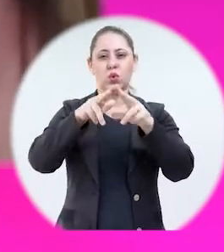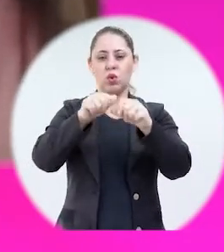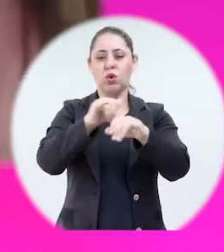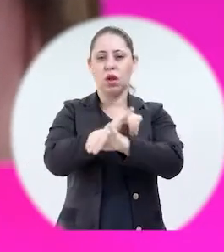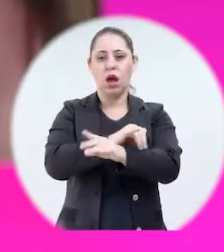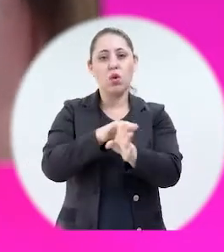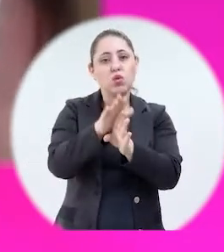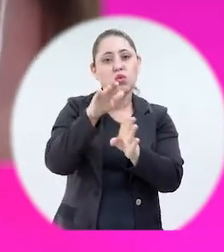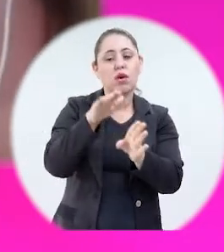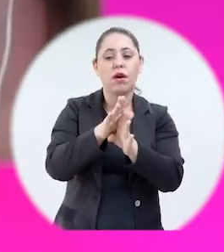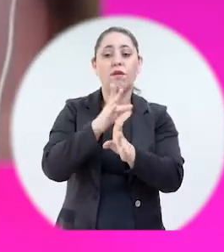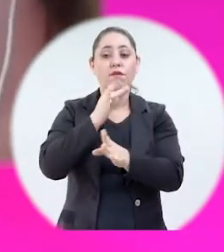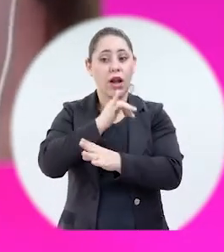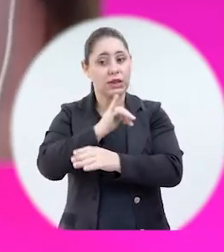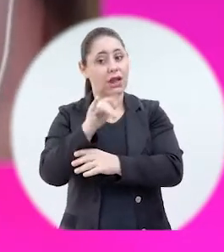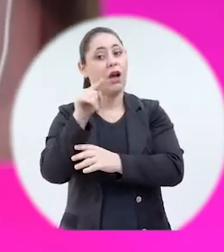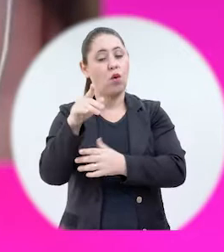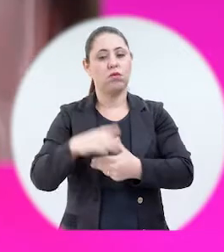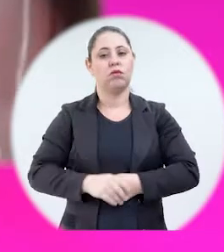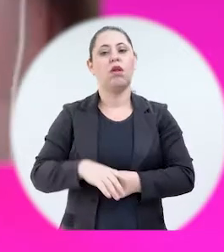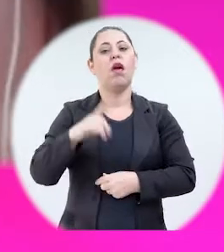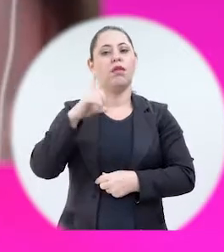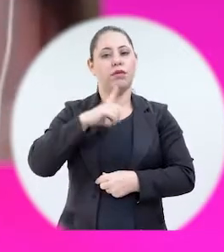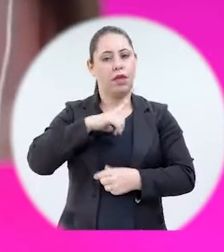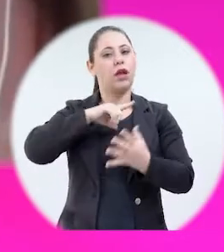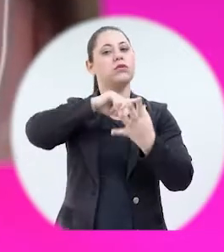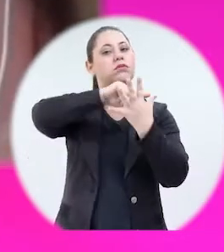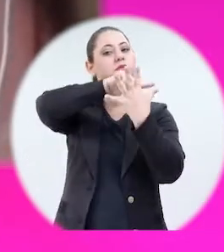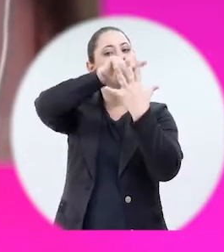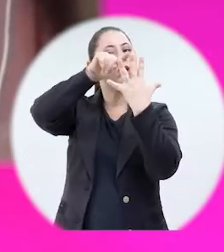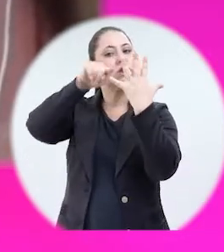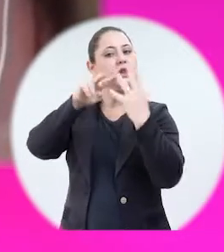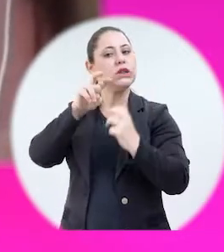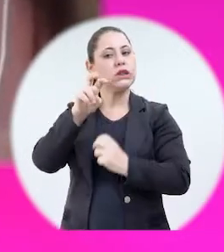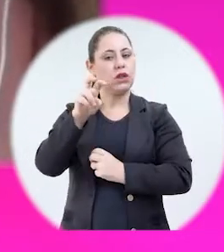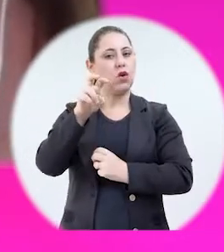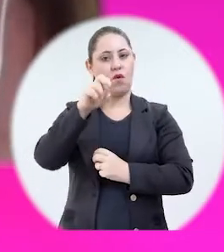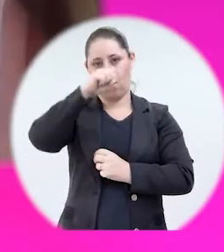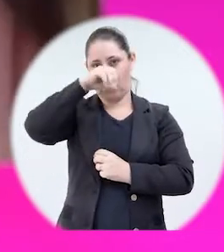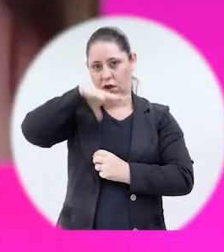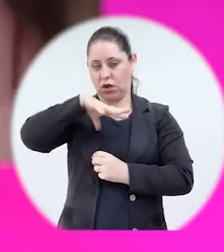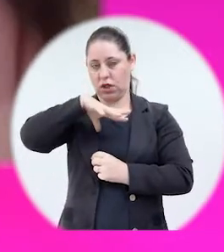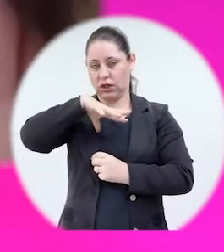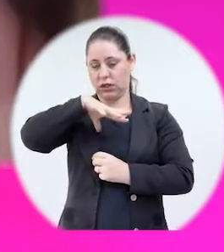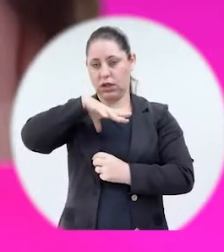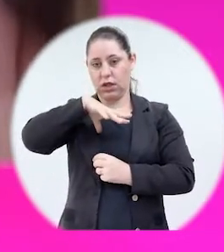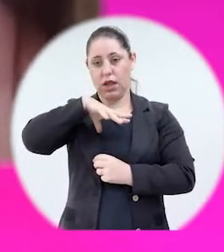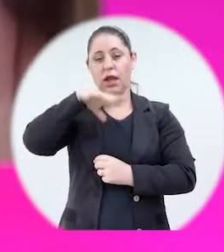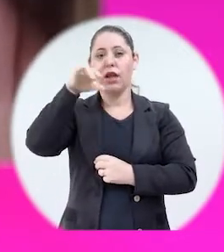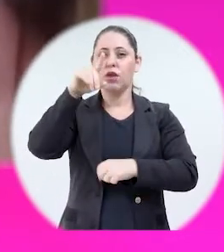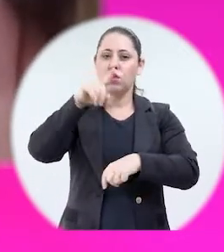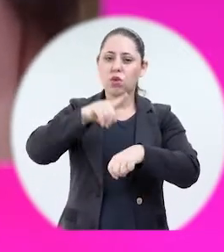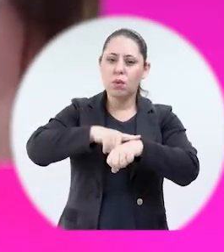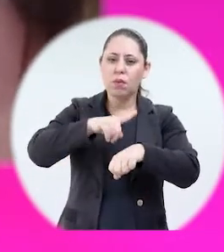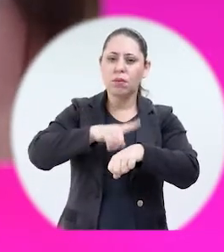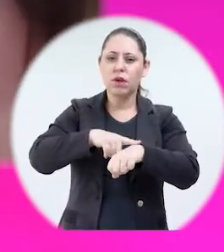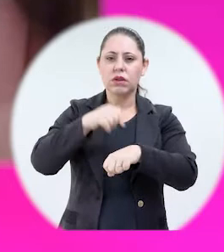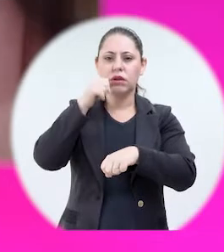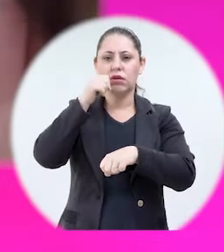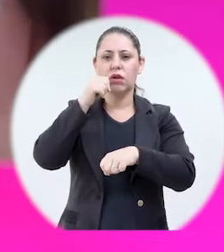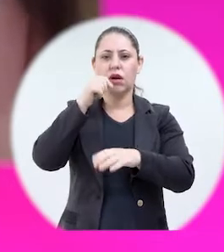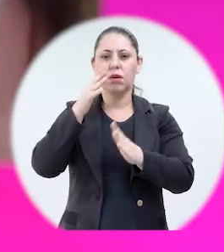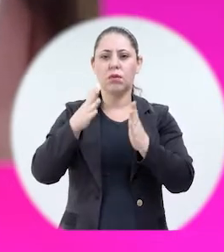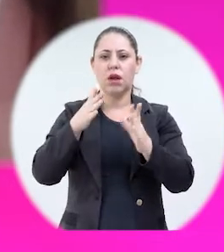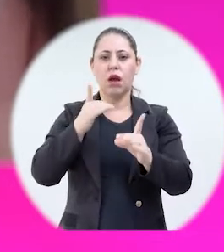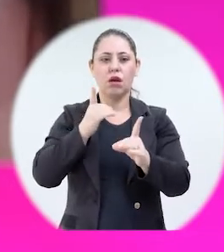todas essas orientações, é falar, olha, né, existem esses 5 tipos de violência, e geralmente, nesse momento, a mulher